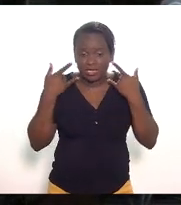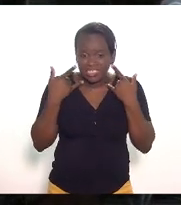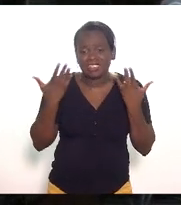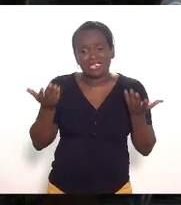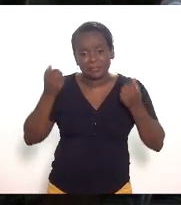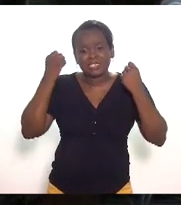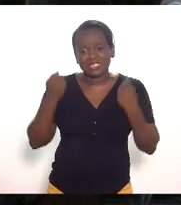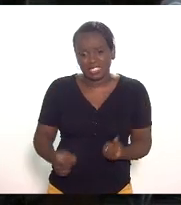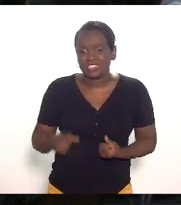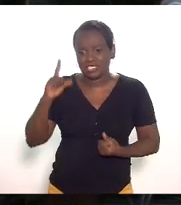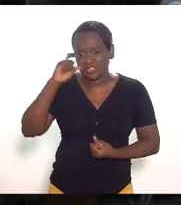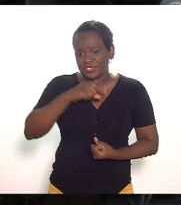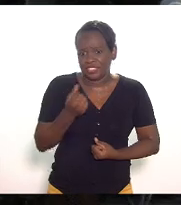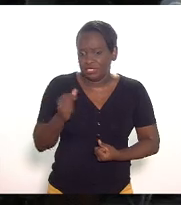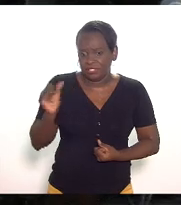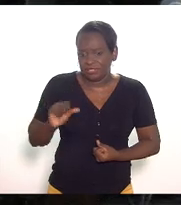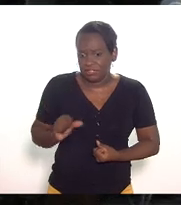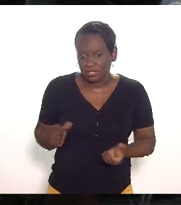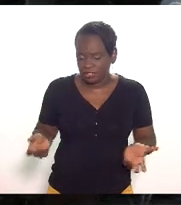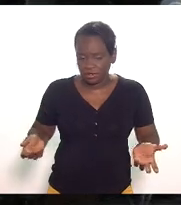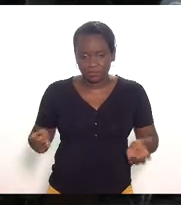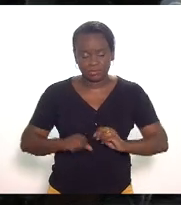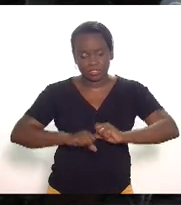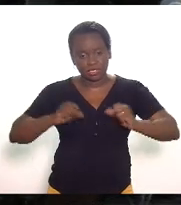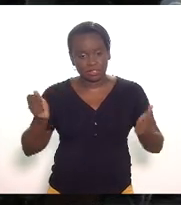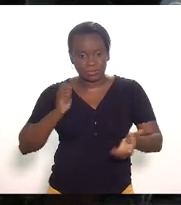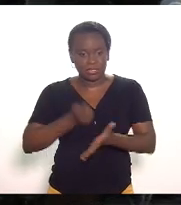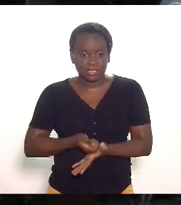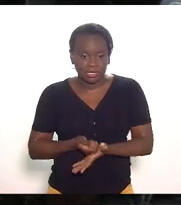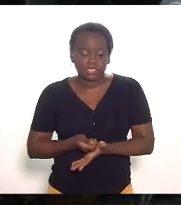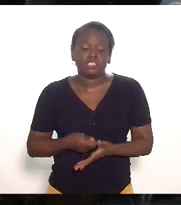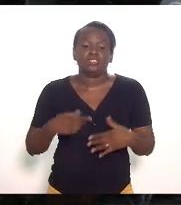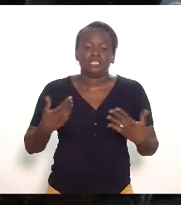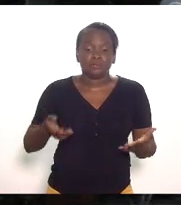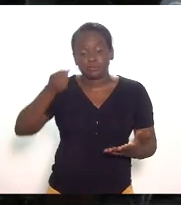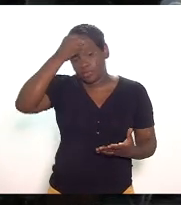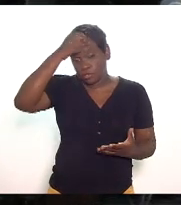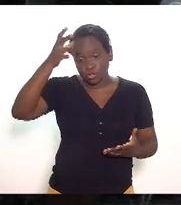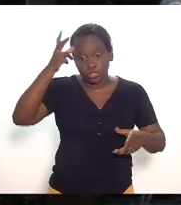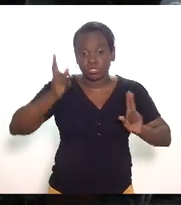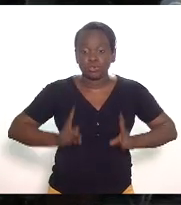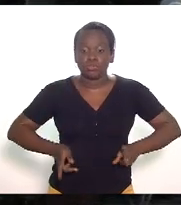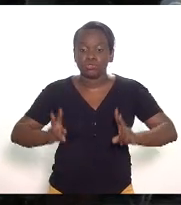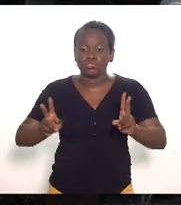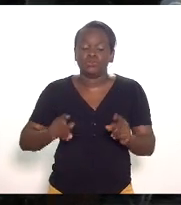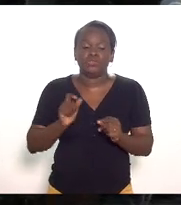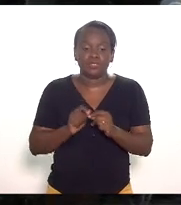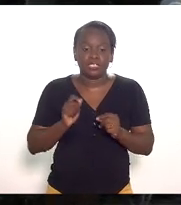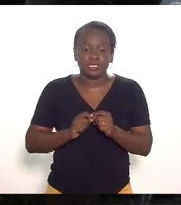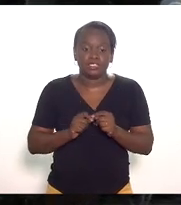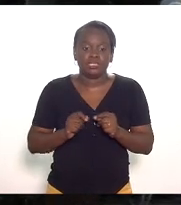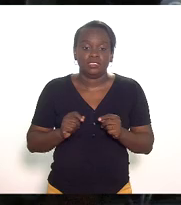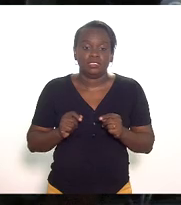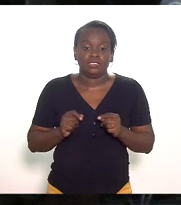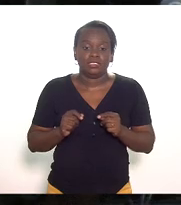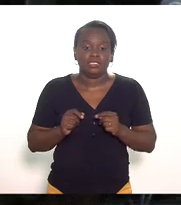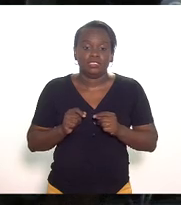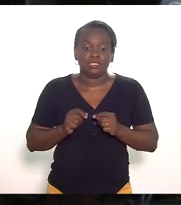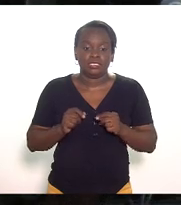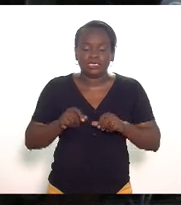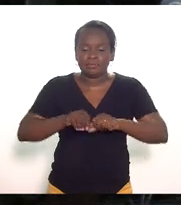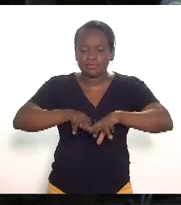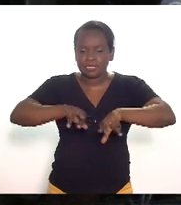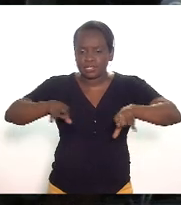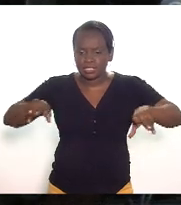ainda pesa muito para eles, não tem condição de pagar, e que as prefeituras continuem fazendo de forma